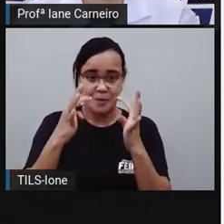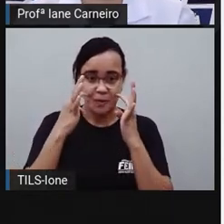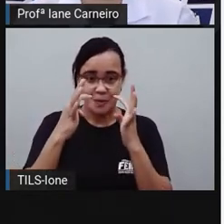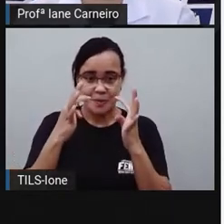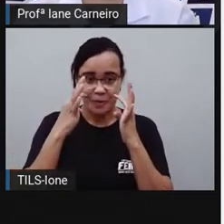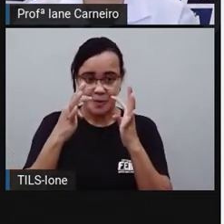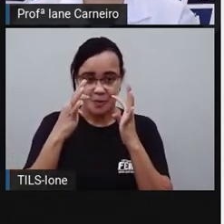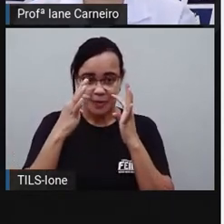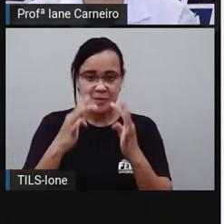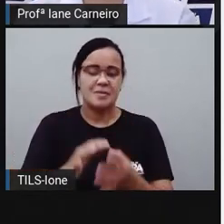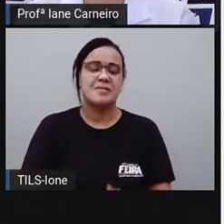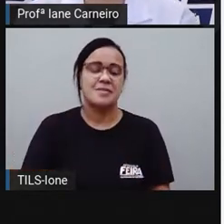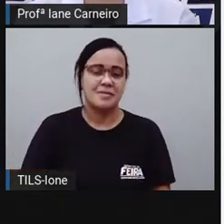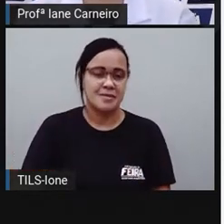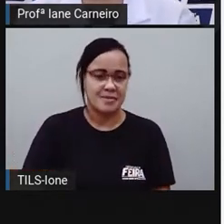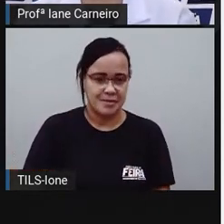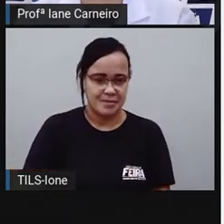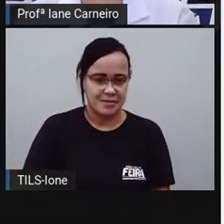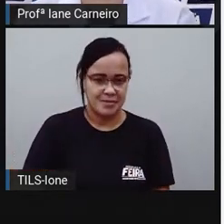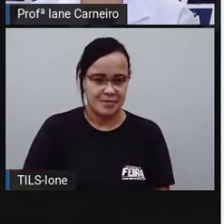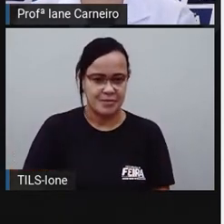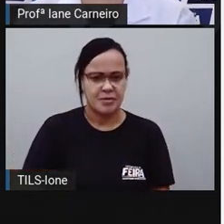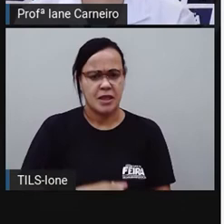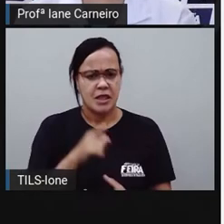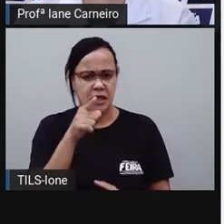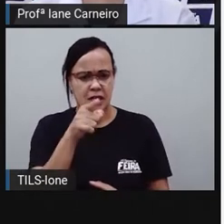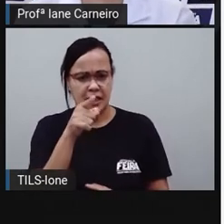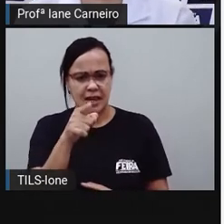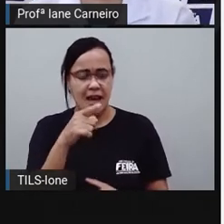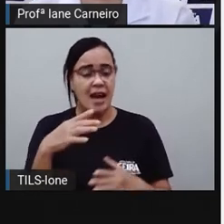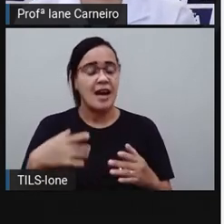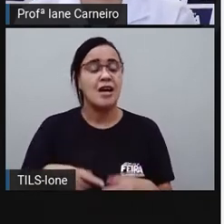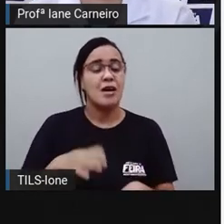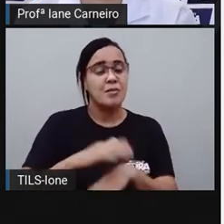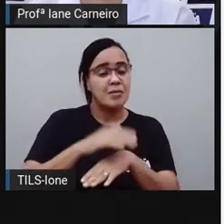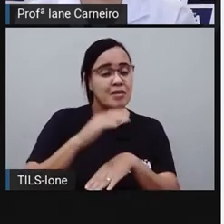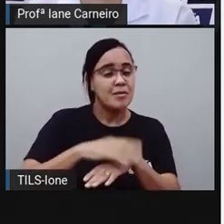sua casa, onde estão os círculos.